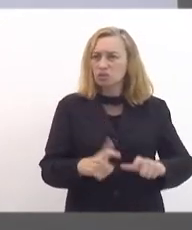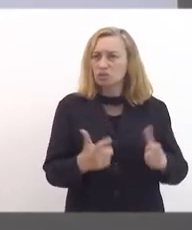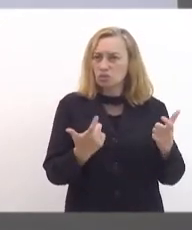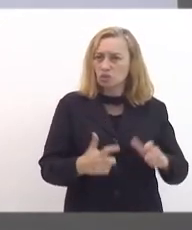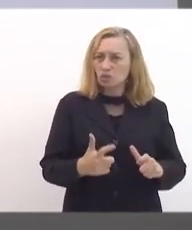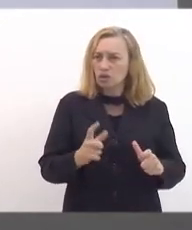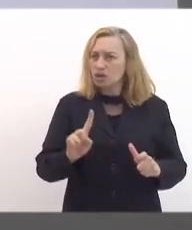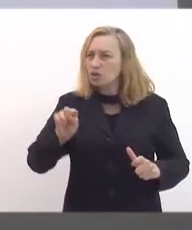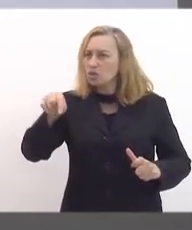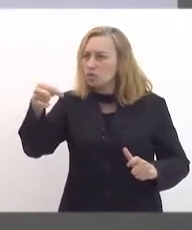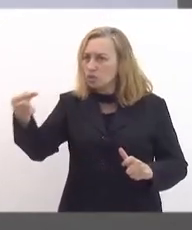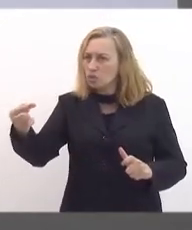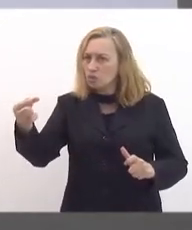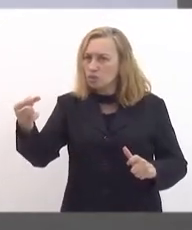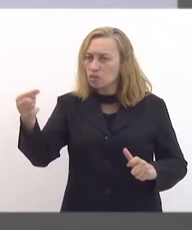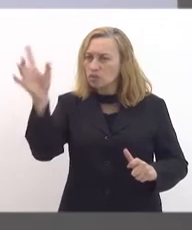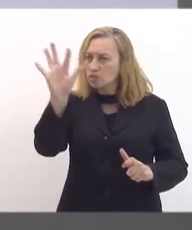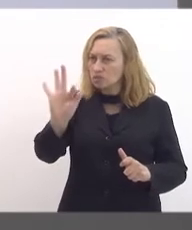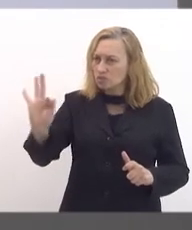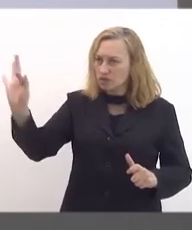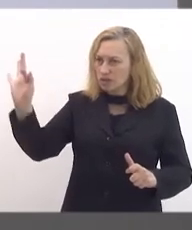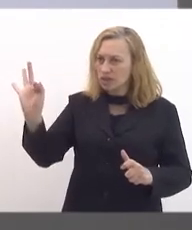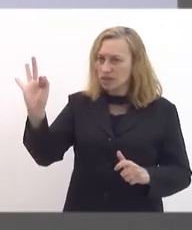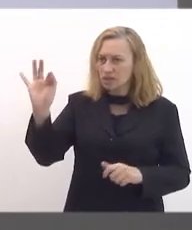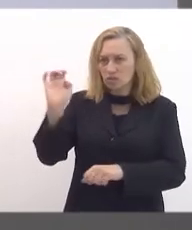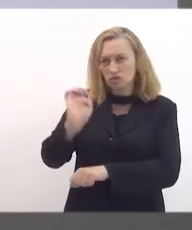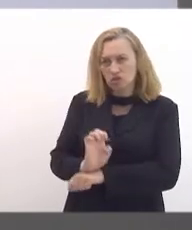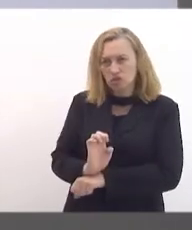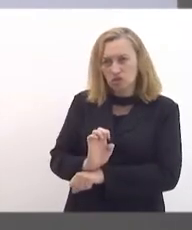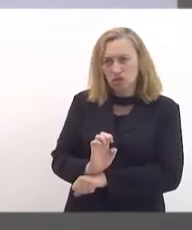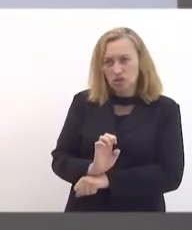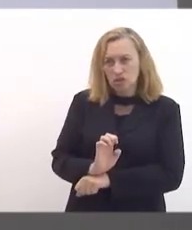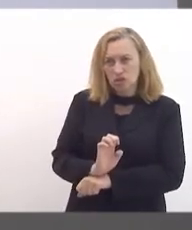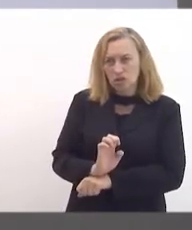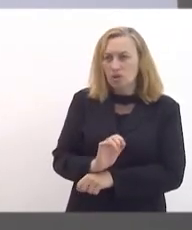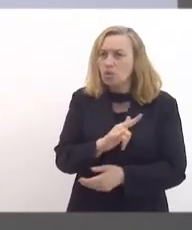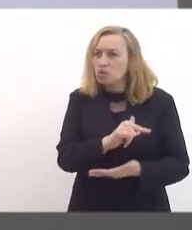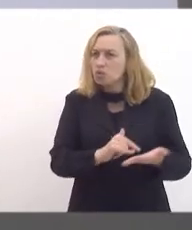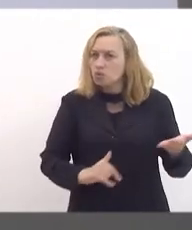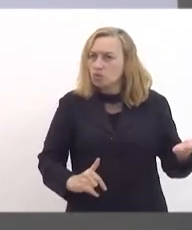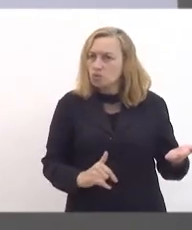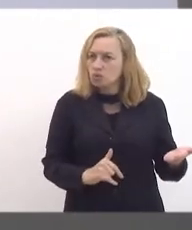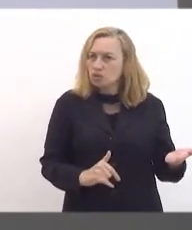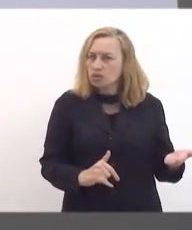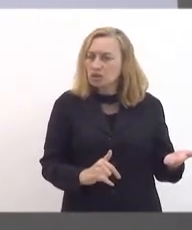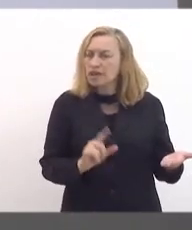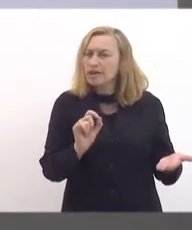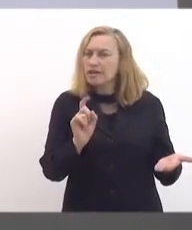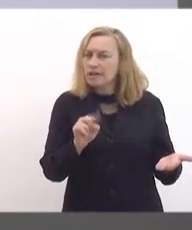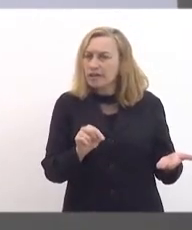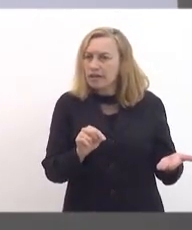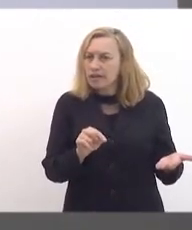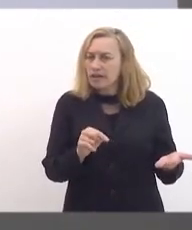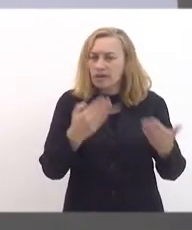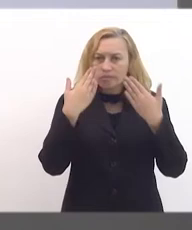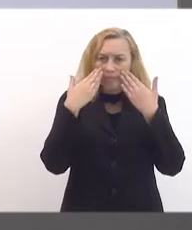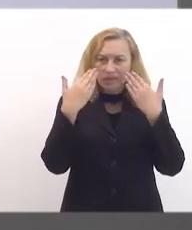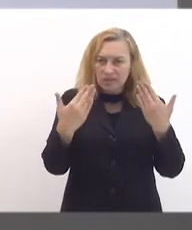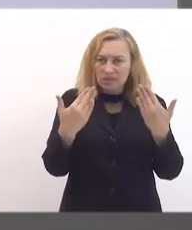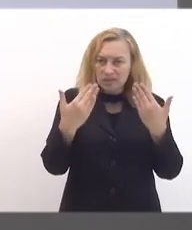setor em outras unidades federadas a luz dessa documentação que é